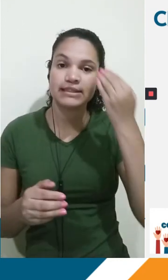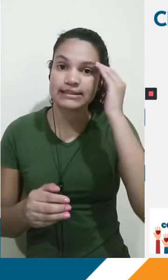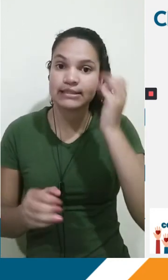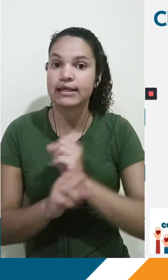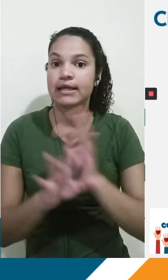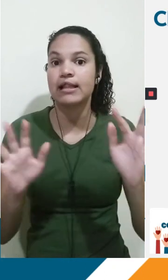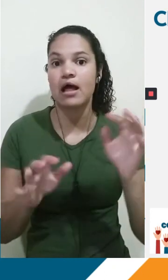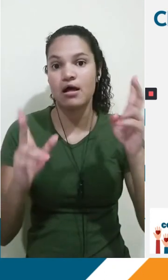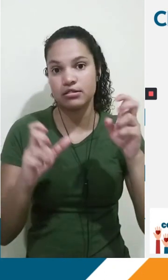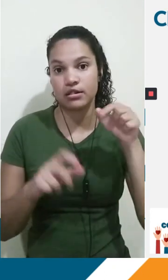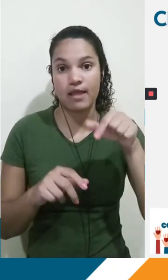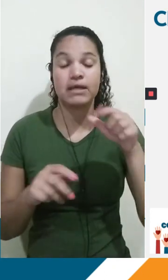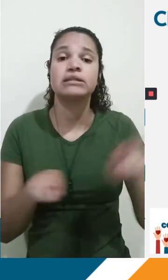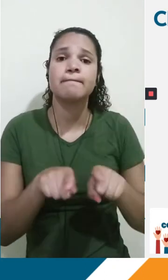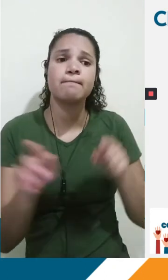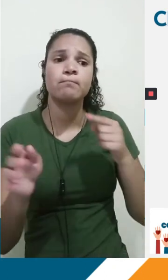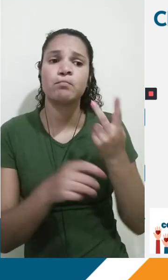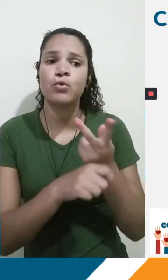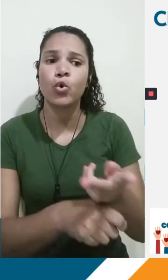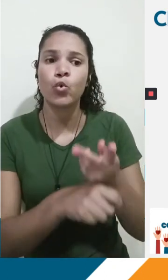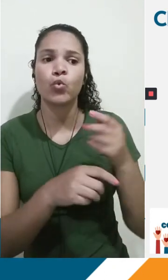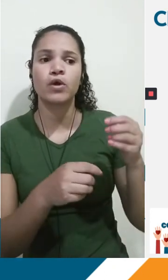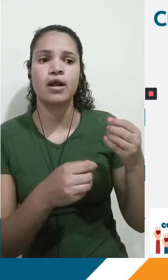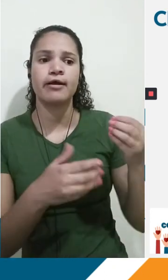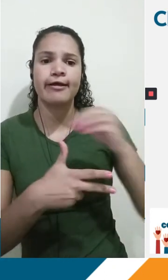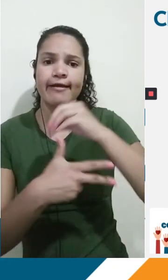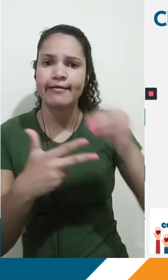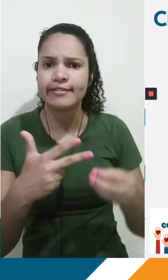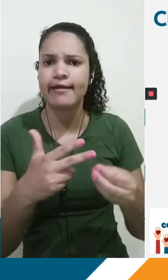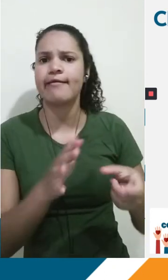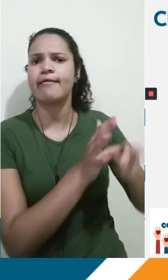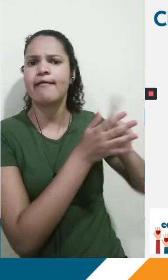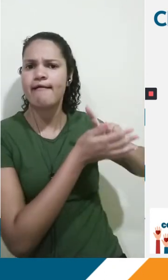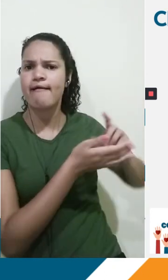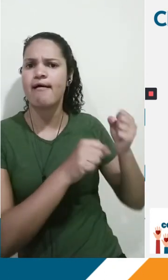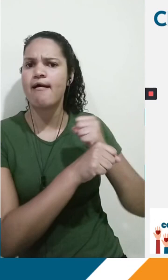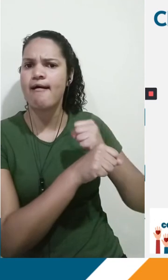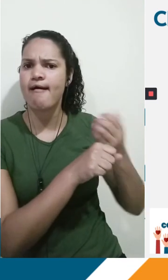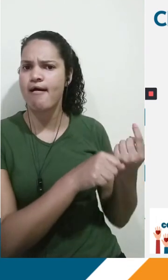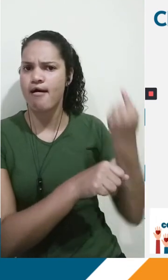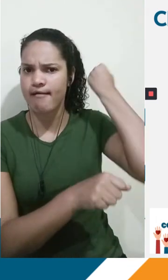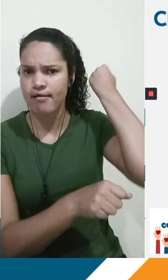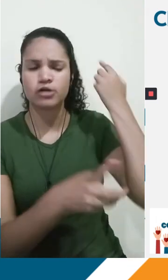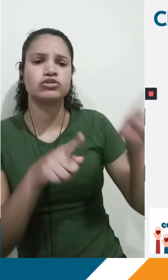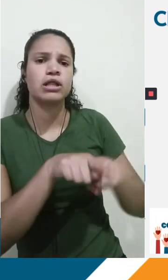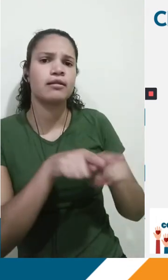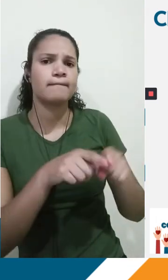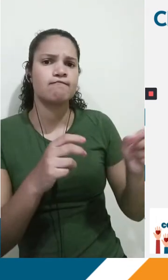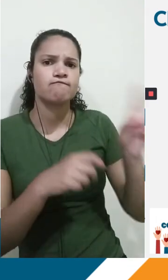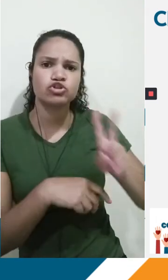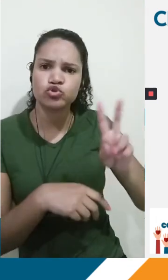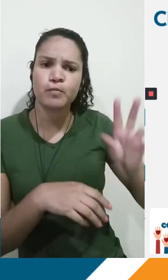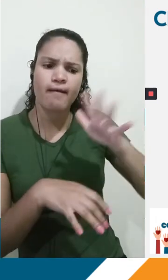Procurem também questões de vestibular e de Enem anteriores relacionadas à respiração celular, à fermentação, para que vocês entendam